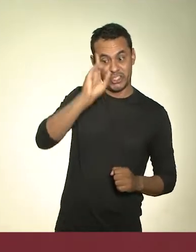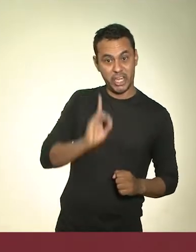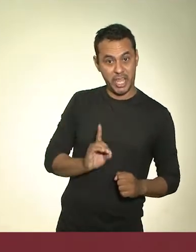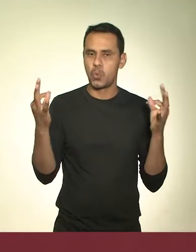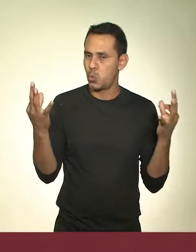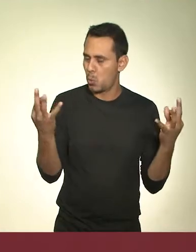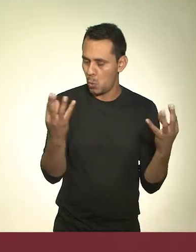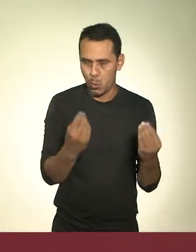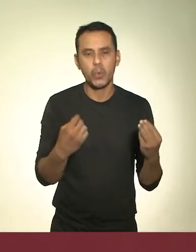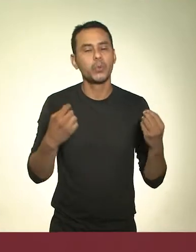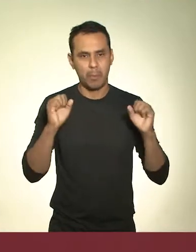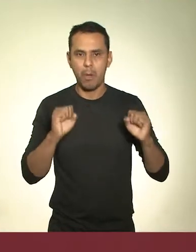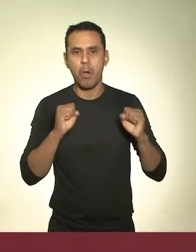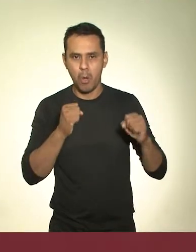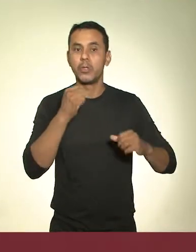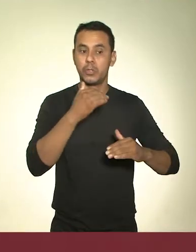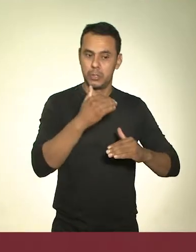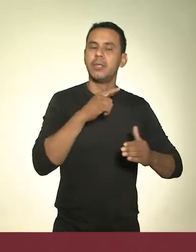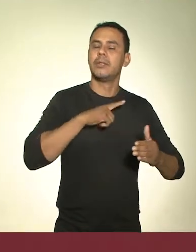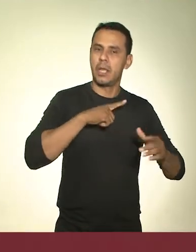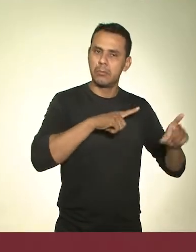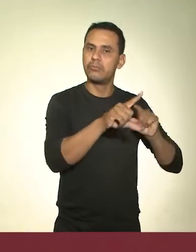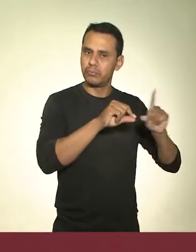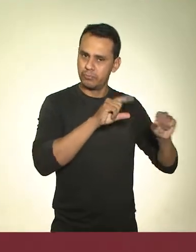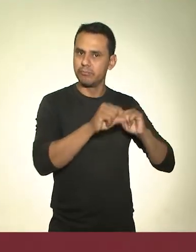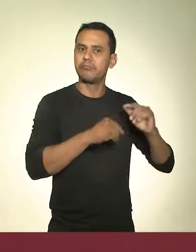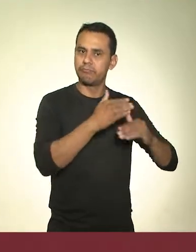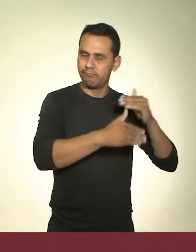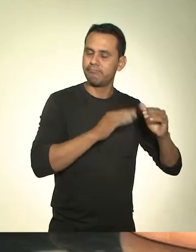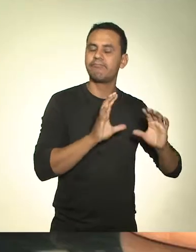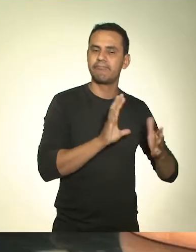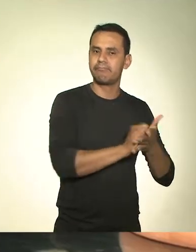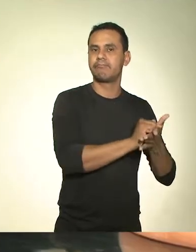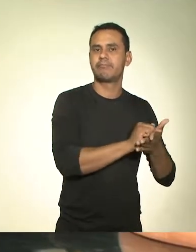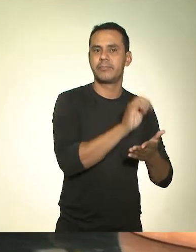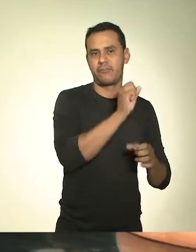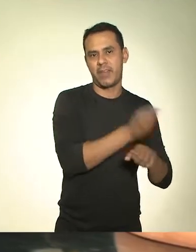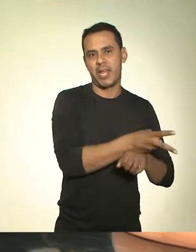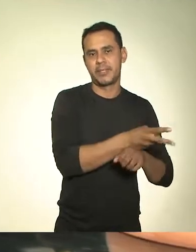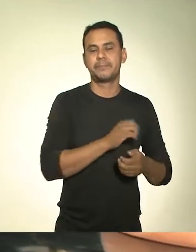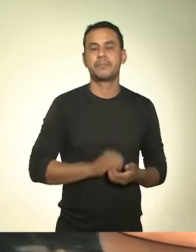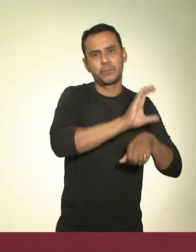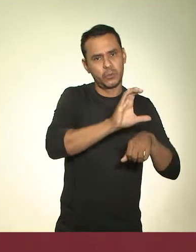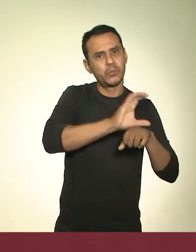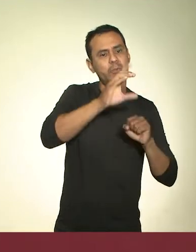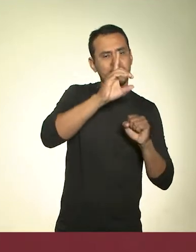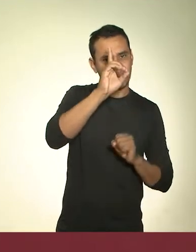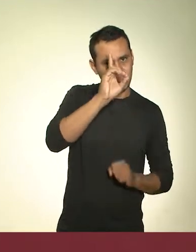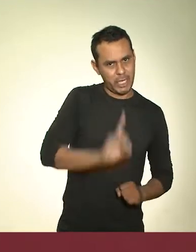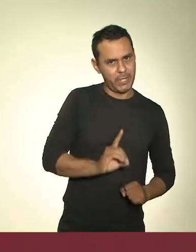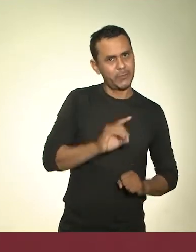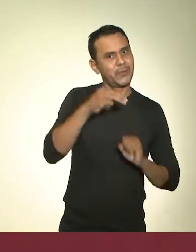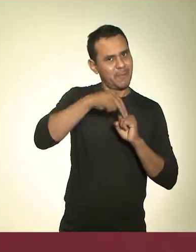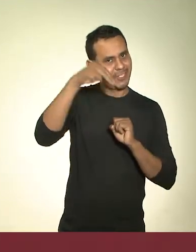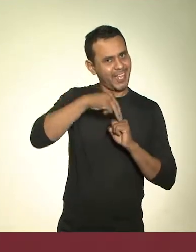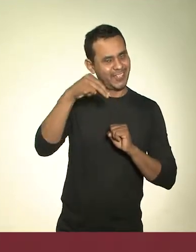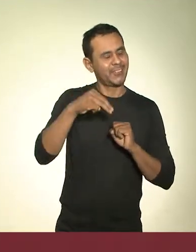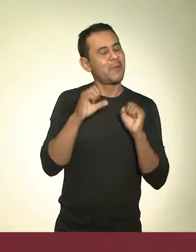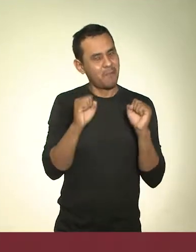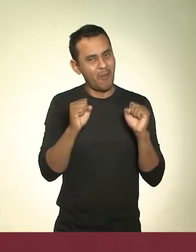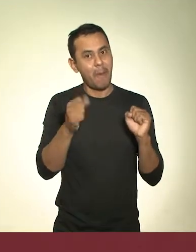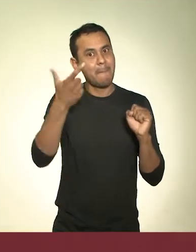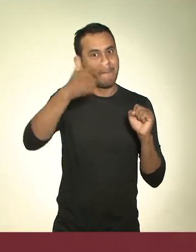Janeiro para oferecer um doutorado interinstitucional em direito aqui na nossa instituição. Para falar sobre esse assunto, nós convidamos